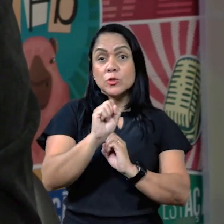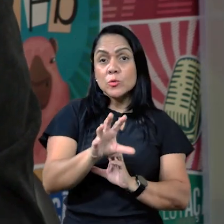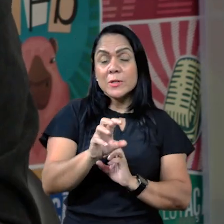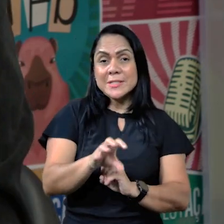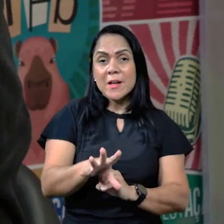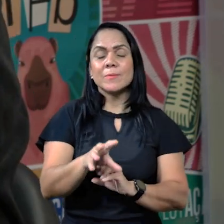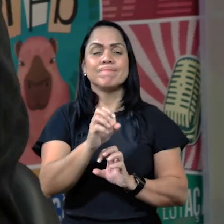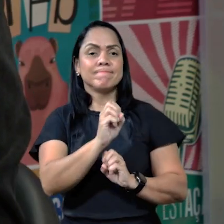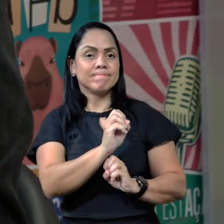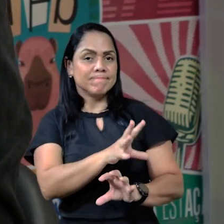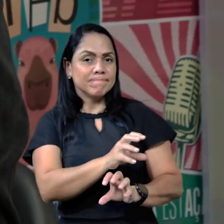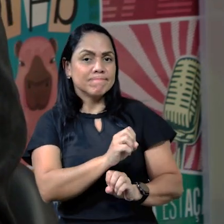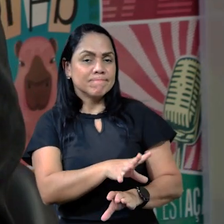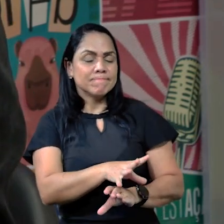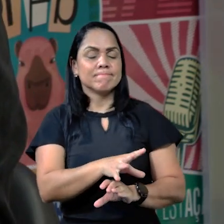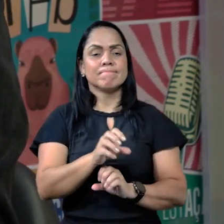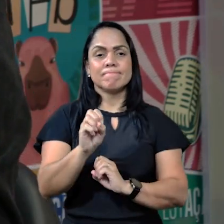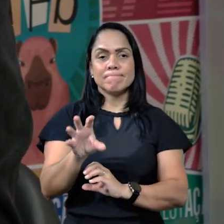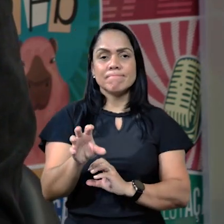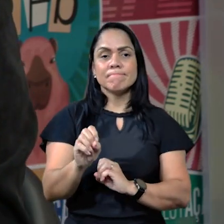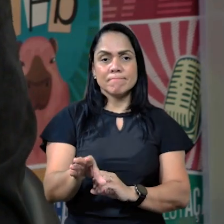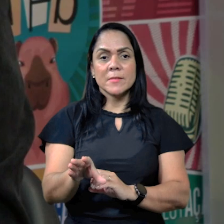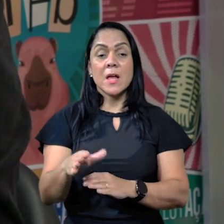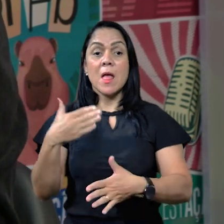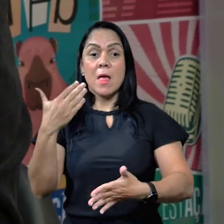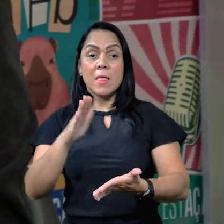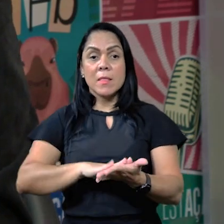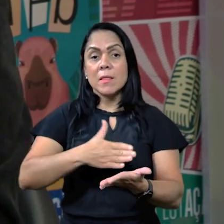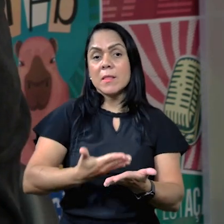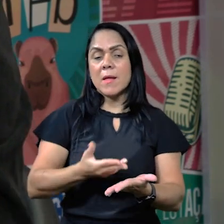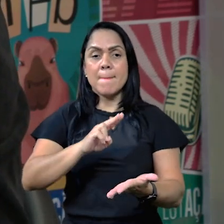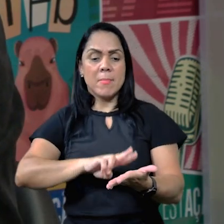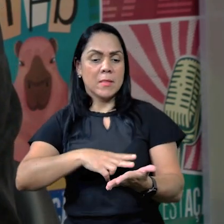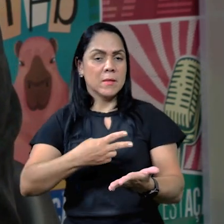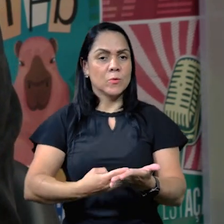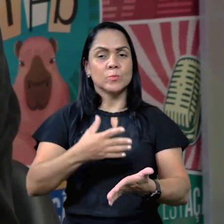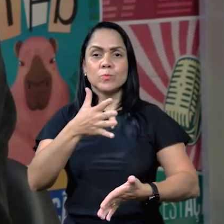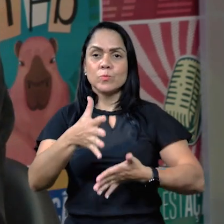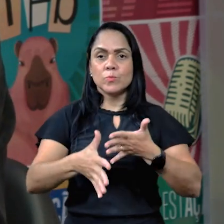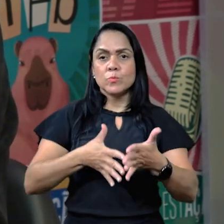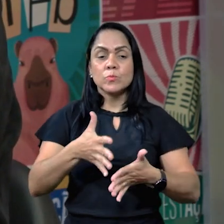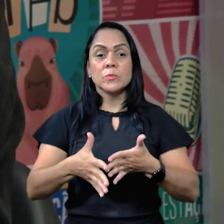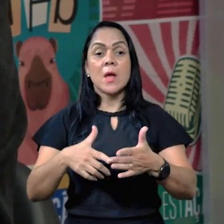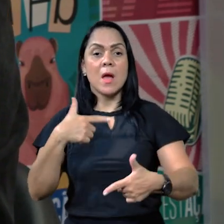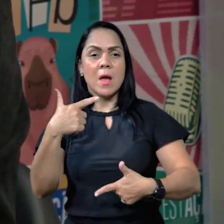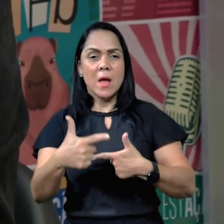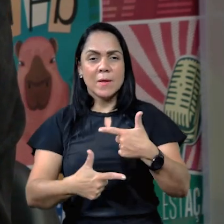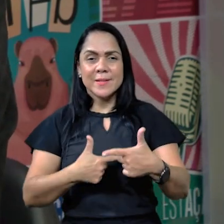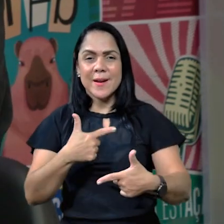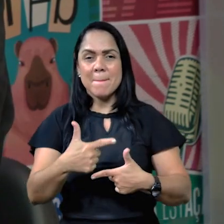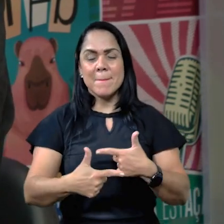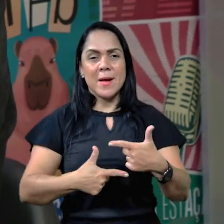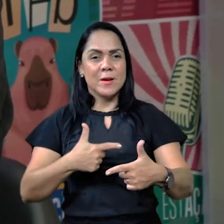enquanto educadores, educadoras, enquanto intérpretes, tradutores, ele é um trabalho que vai